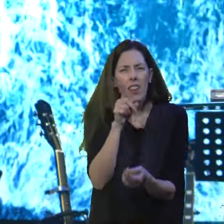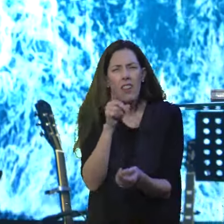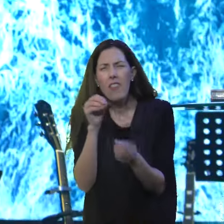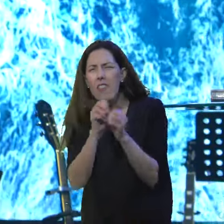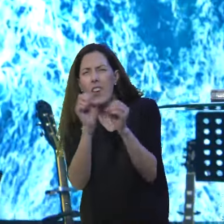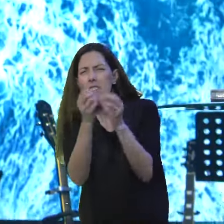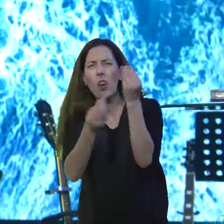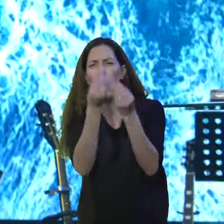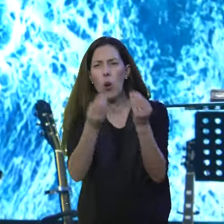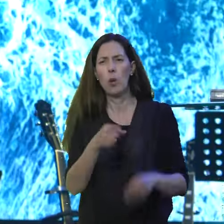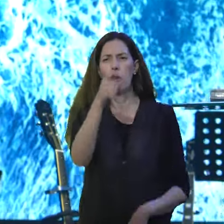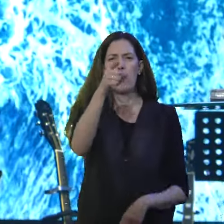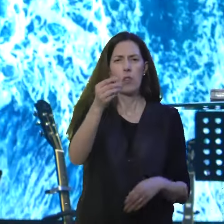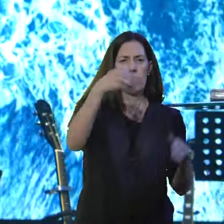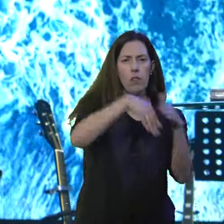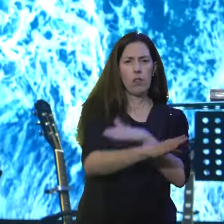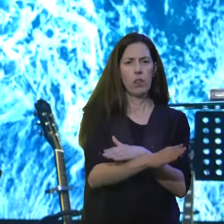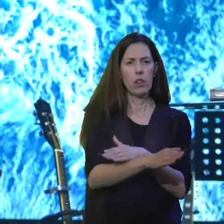está destruída?